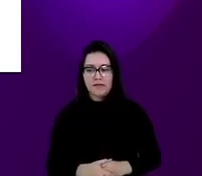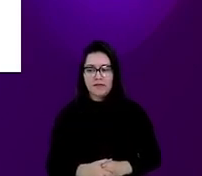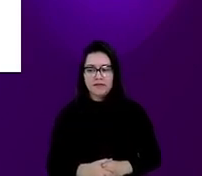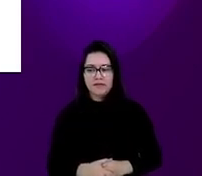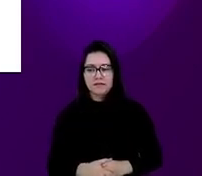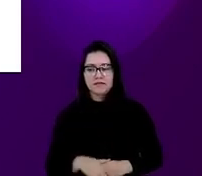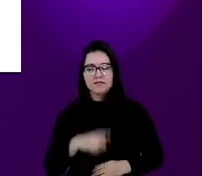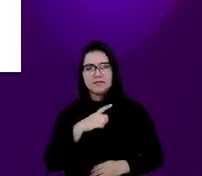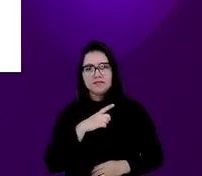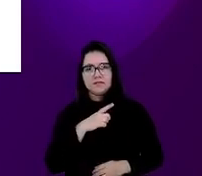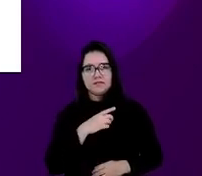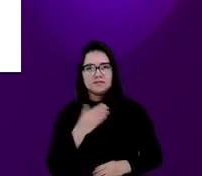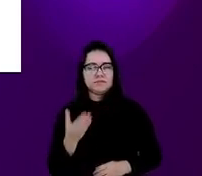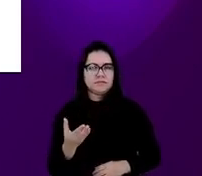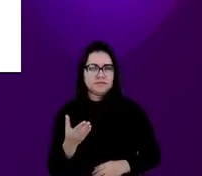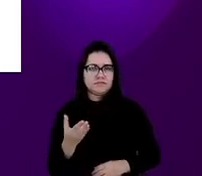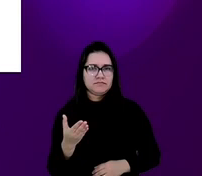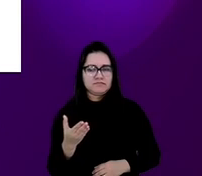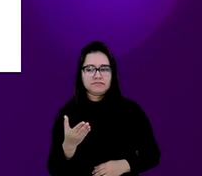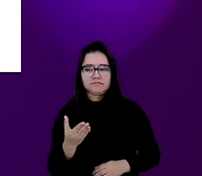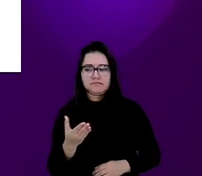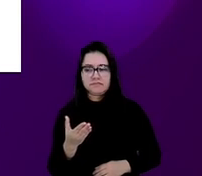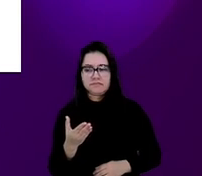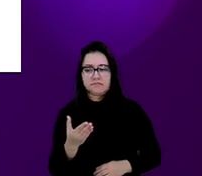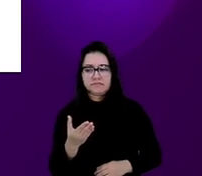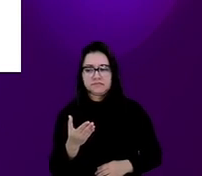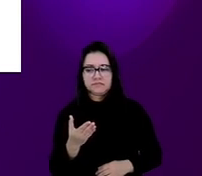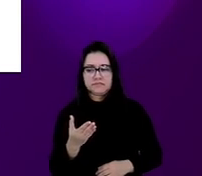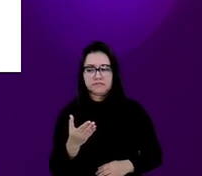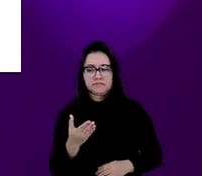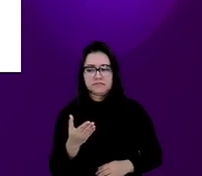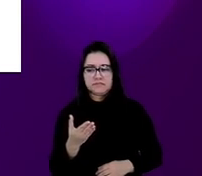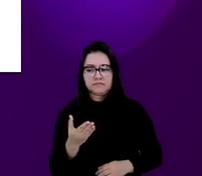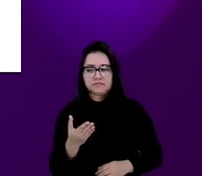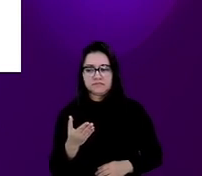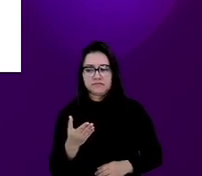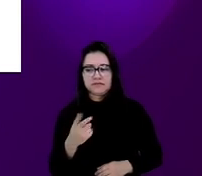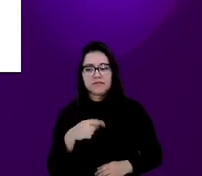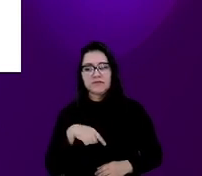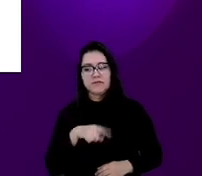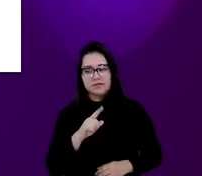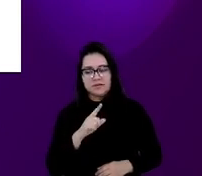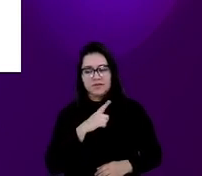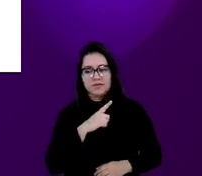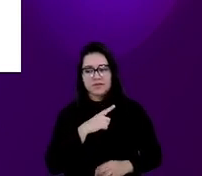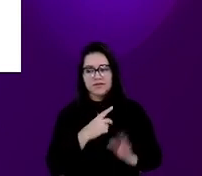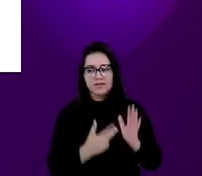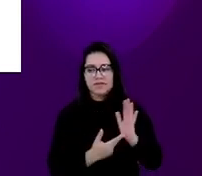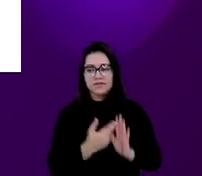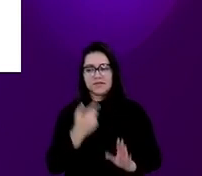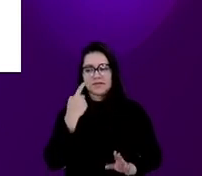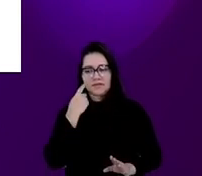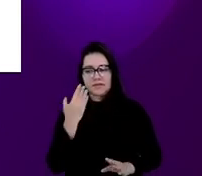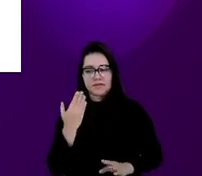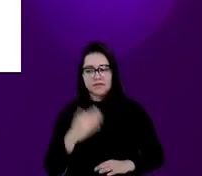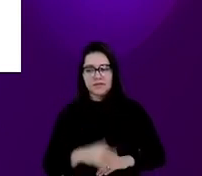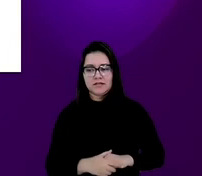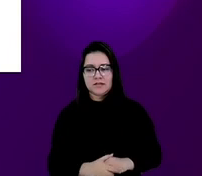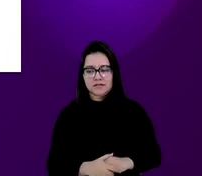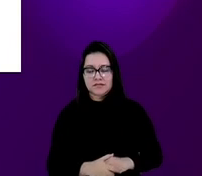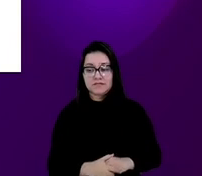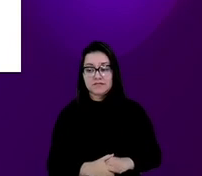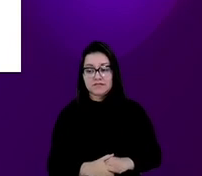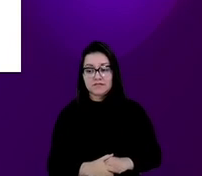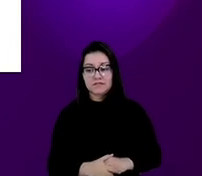de retroperitônio, e quando a gente foi para a cirurgia, o tumor invadia, a gente já via isso na